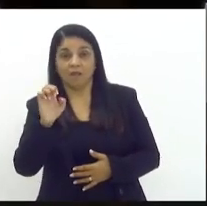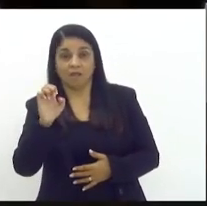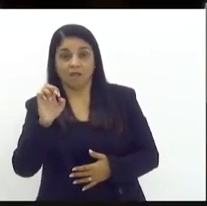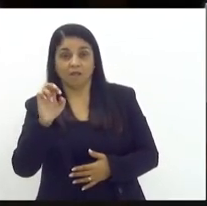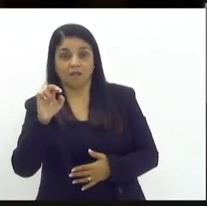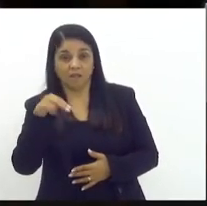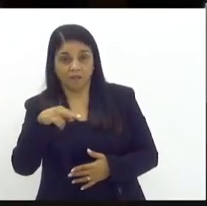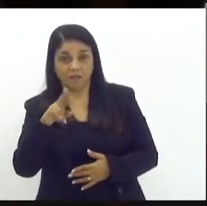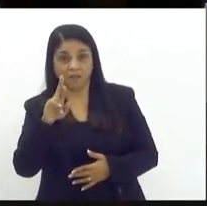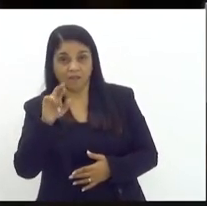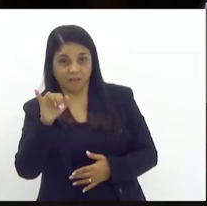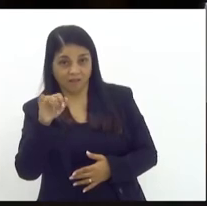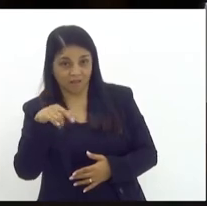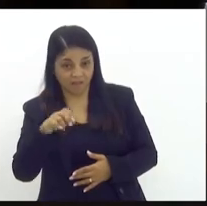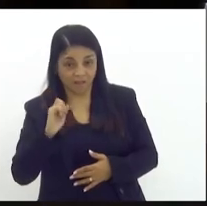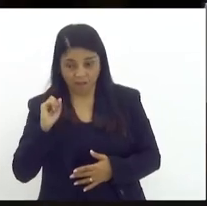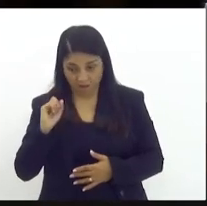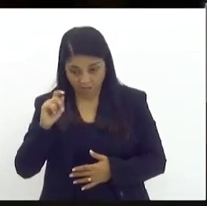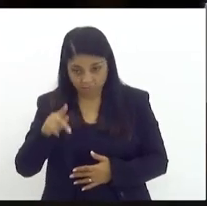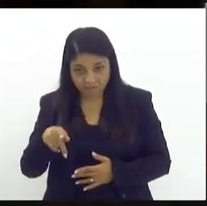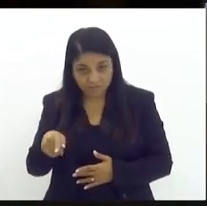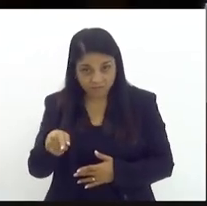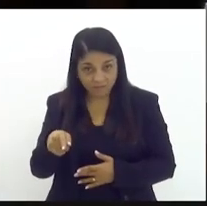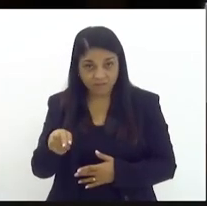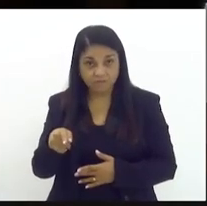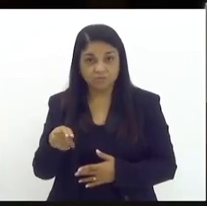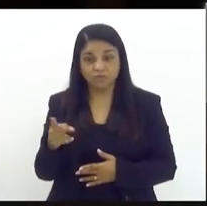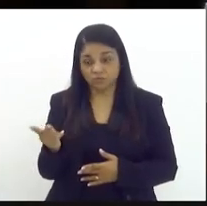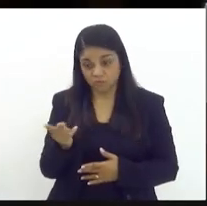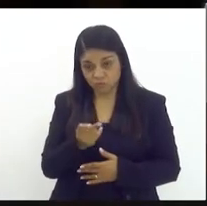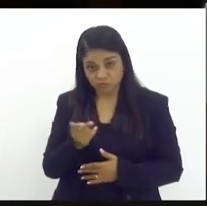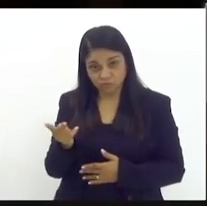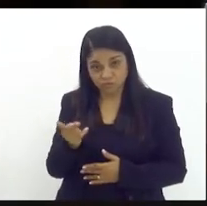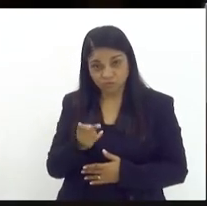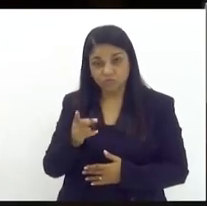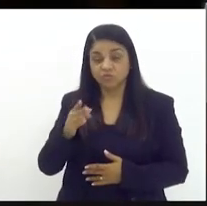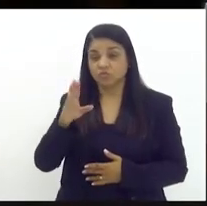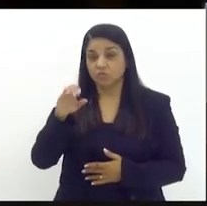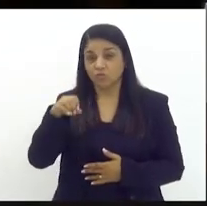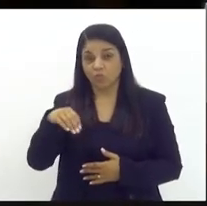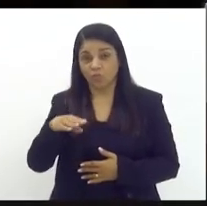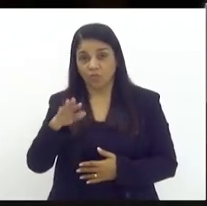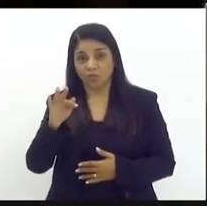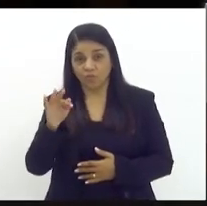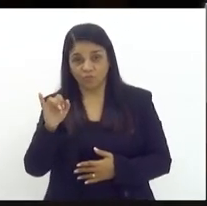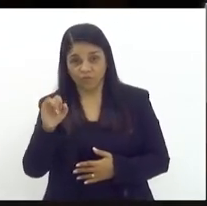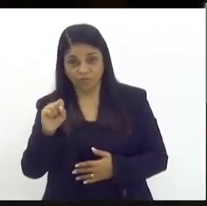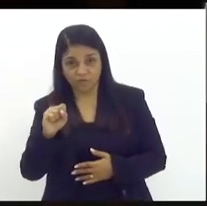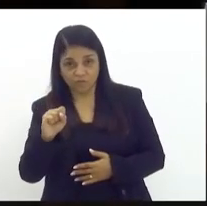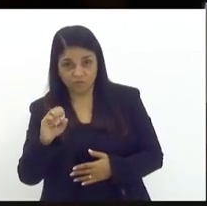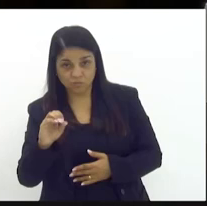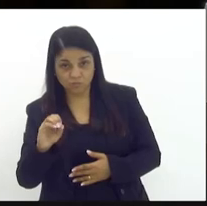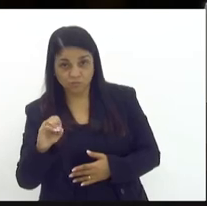aposentados o sepubro da pertence usou esses números como exemplo de Confisco que é uma tristeza que é outro grande problema